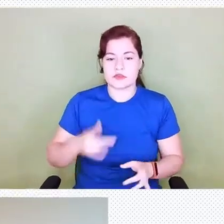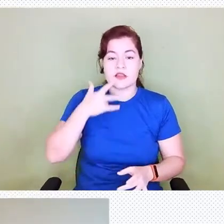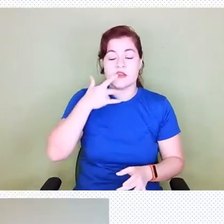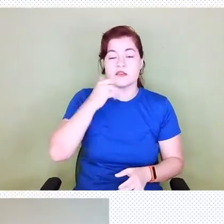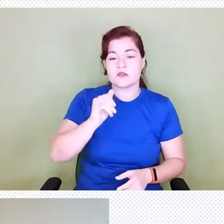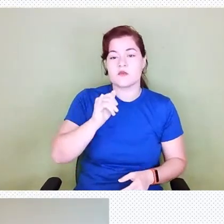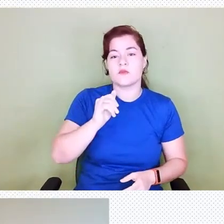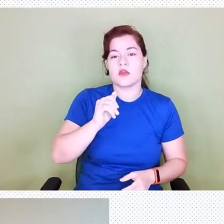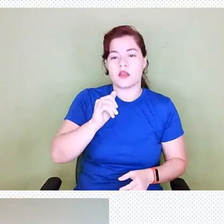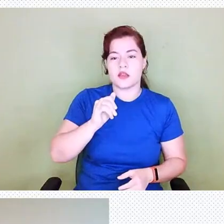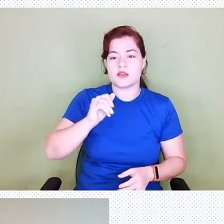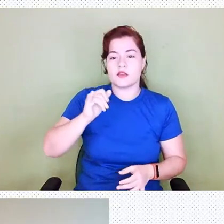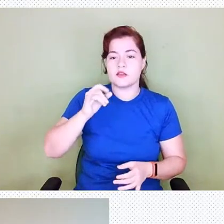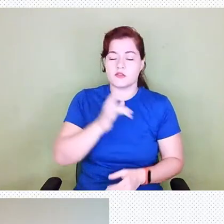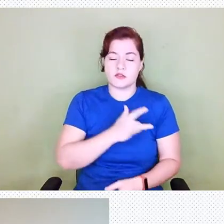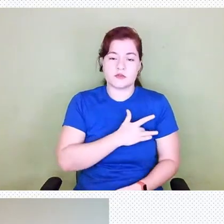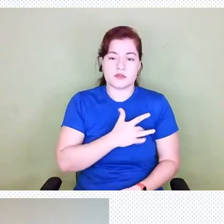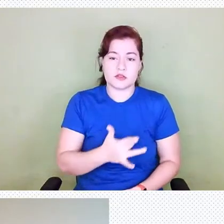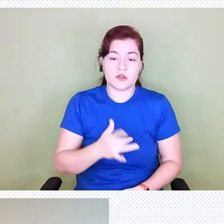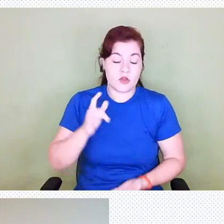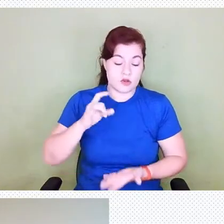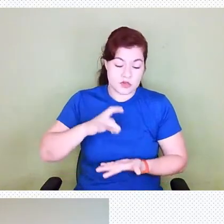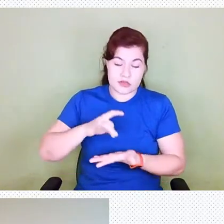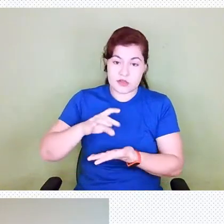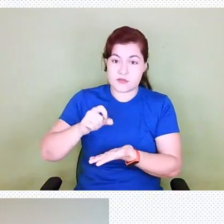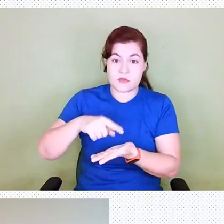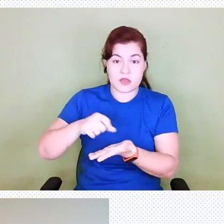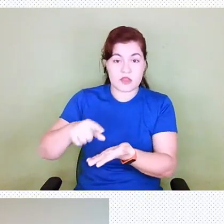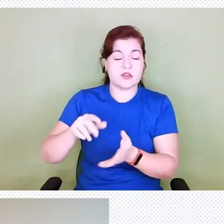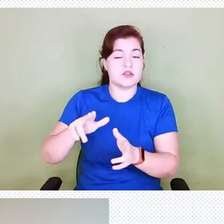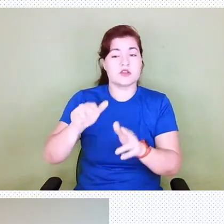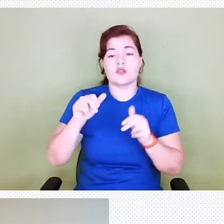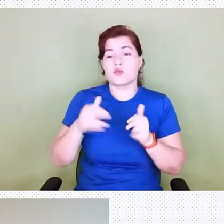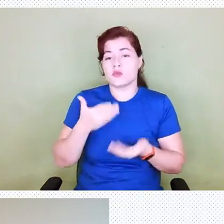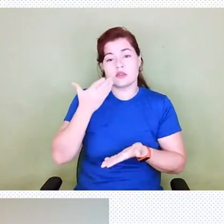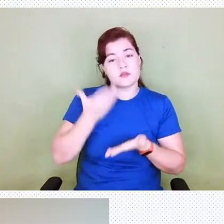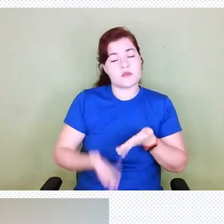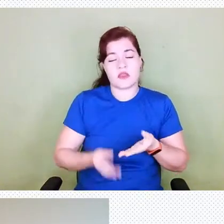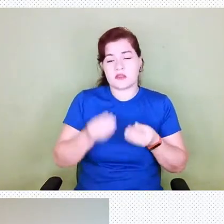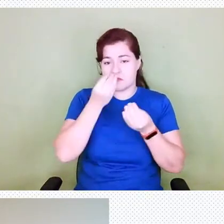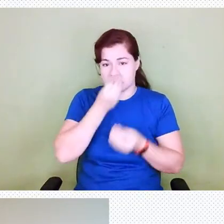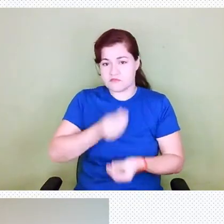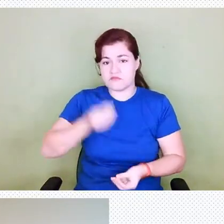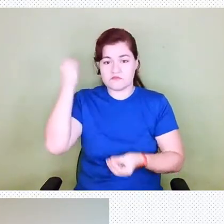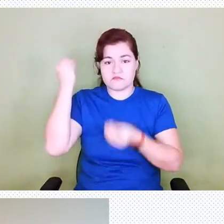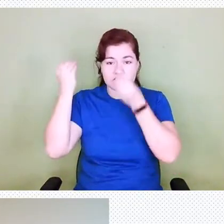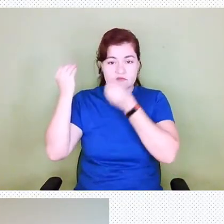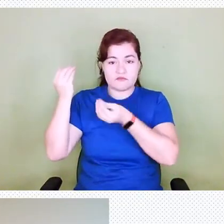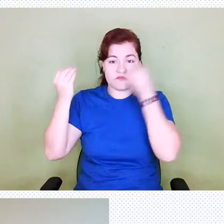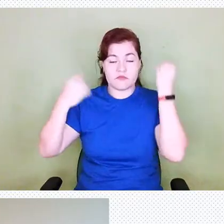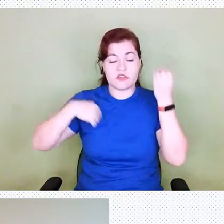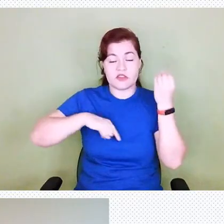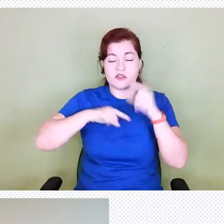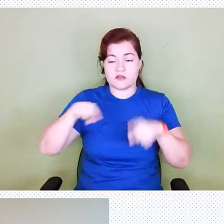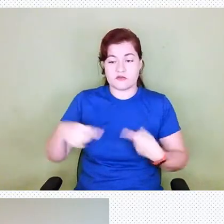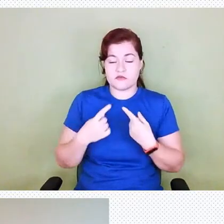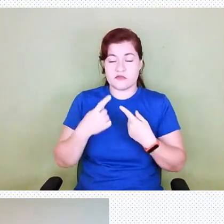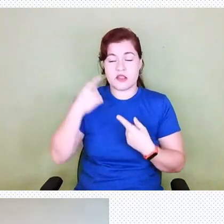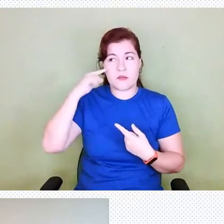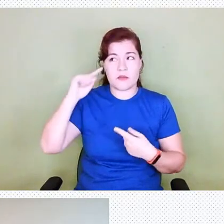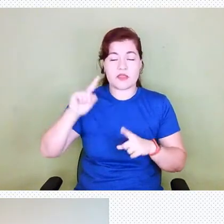Somos sementes que nunca se perdem. Não importa as nossas posições contrárias, porque, na verdade, elas